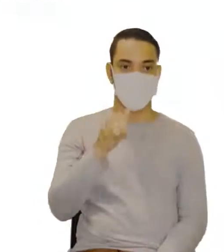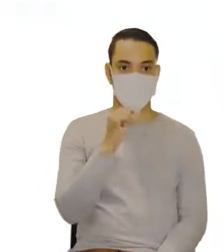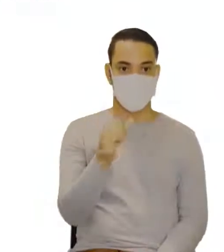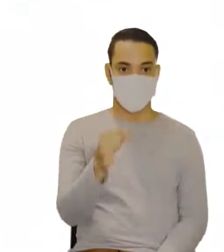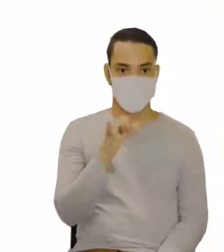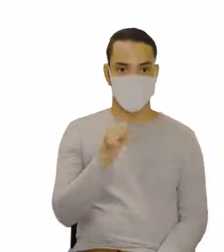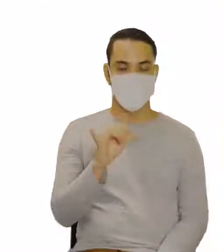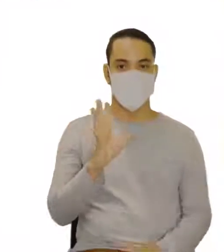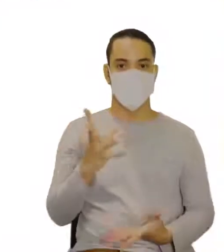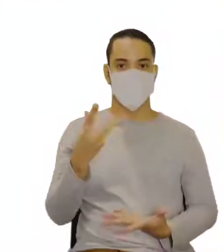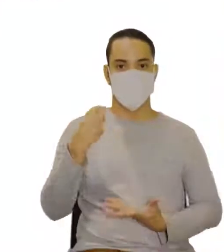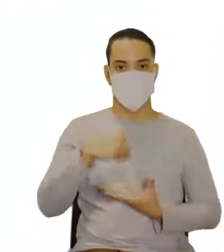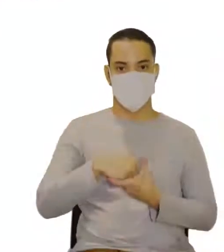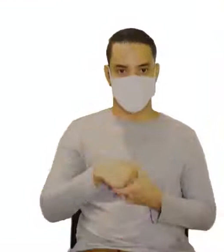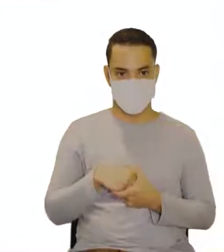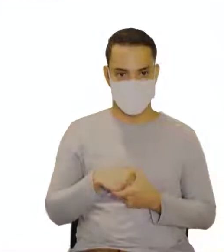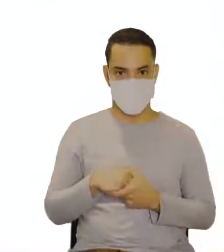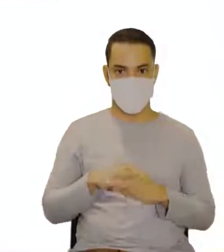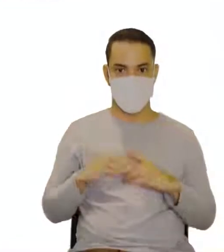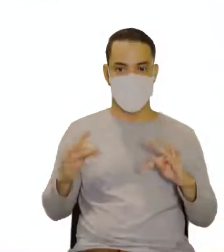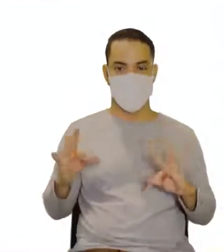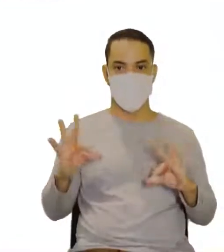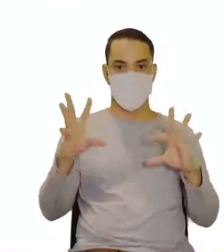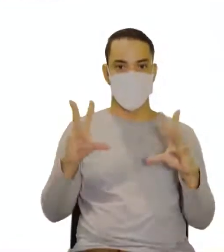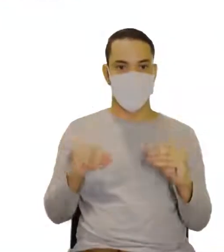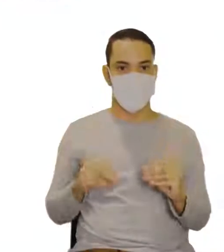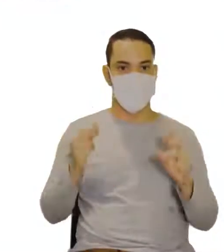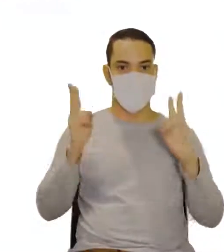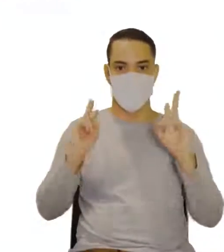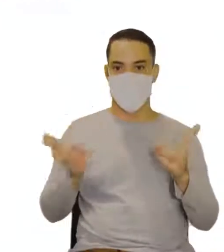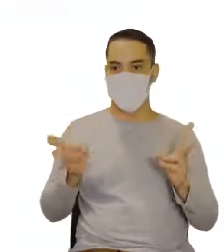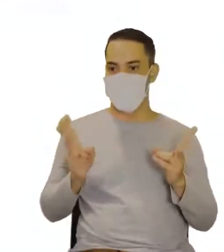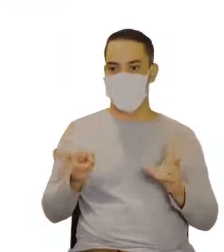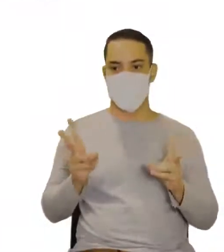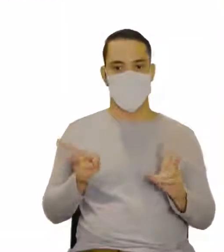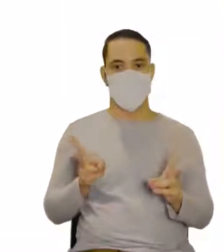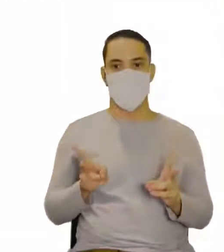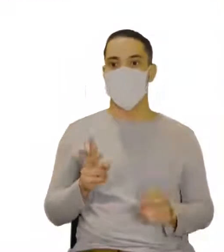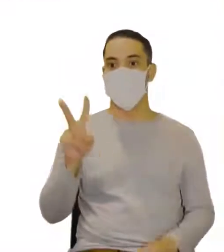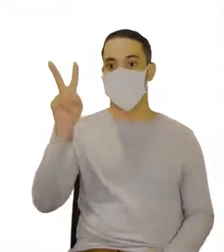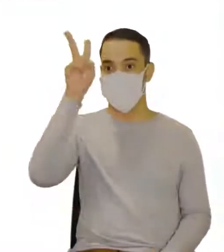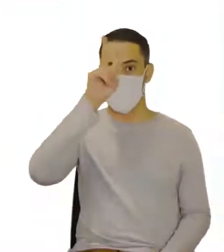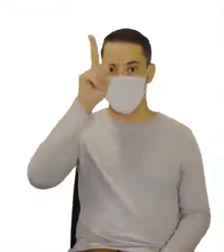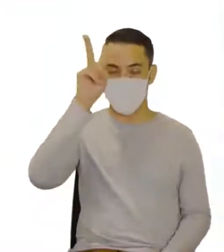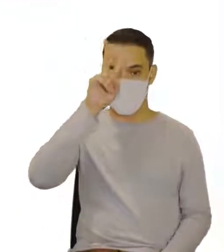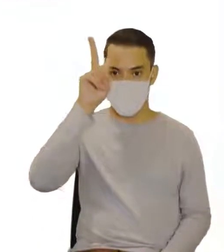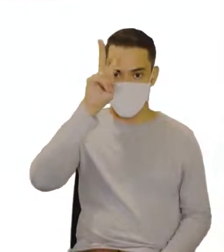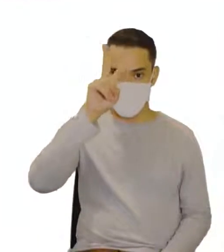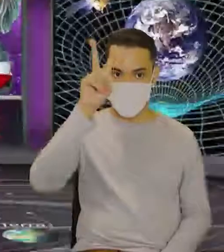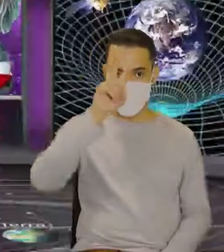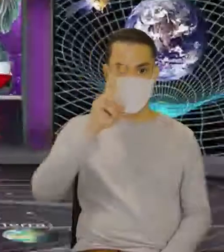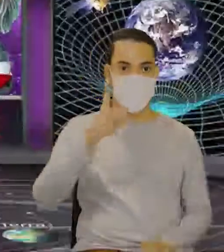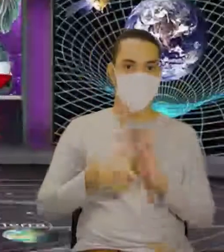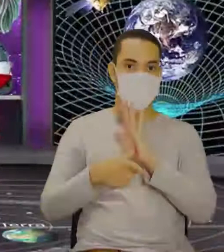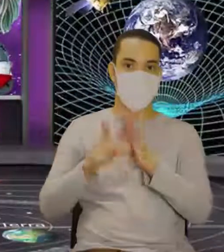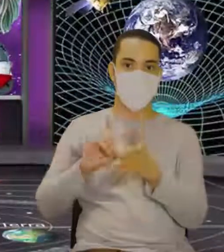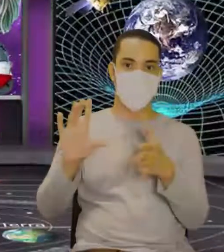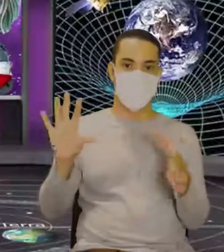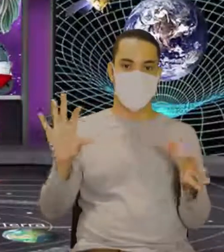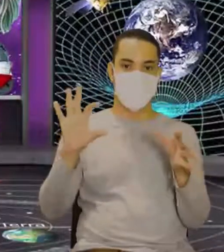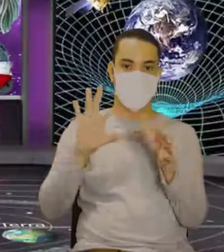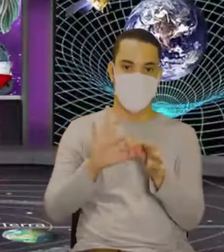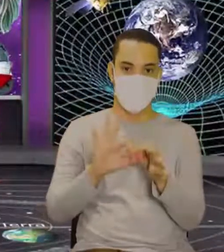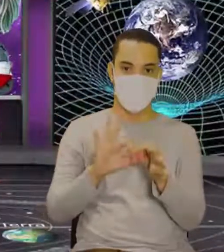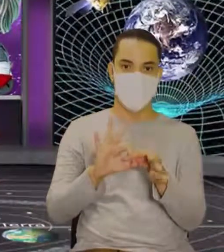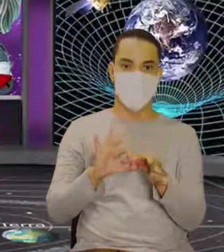elétrica que passa em todos os geradores é a mesma. Pessoal, lembra lá a associação de resistores em